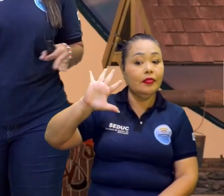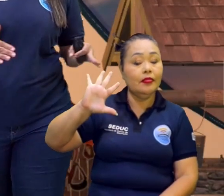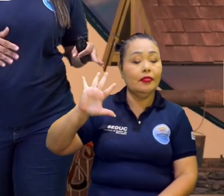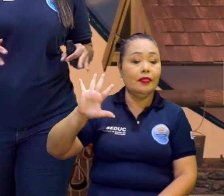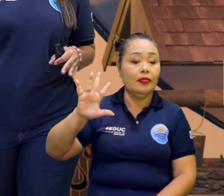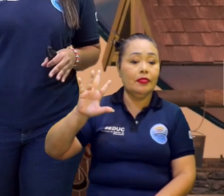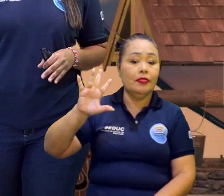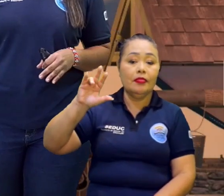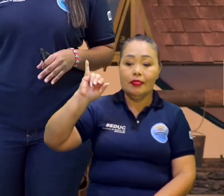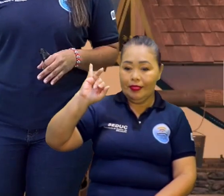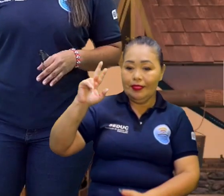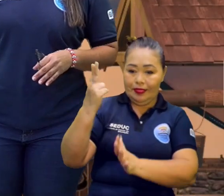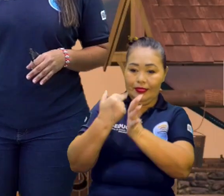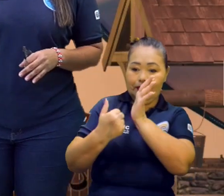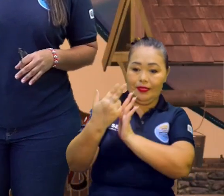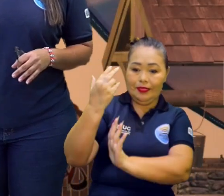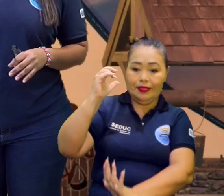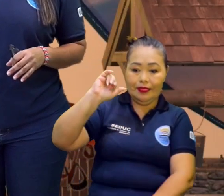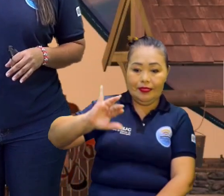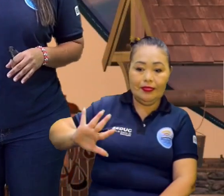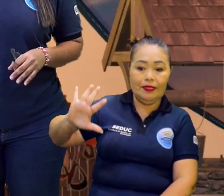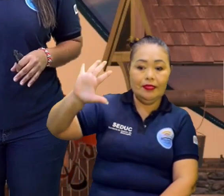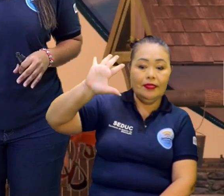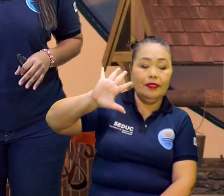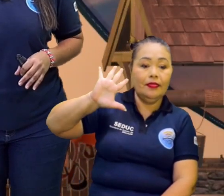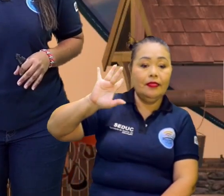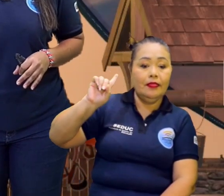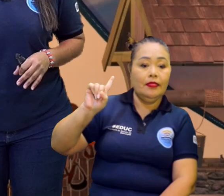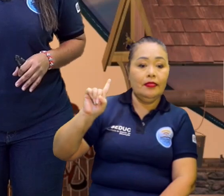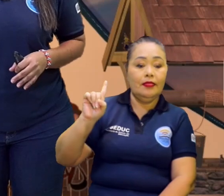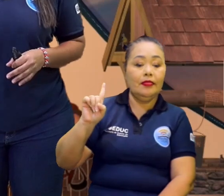dessas linhas de produção, você tem aí a glicídia.